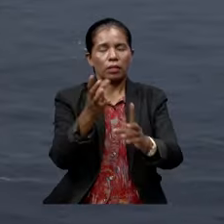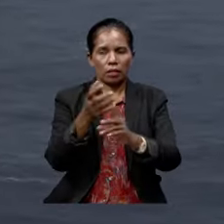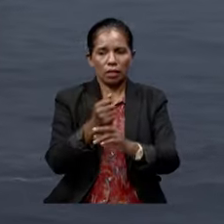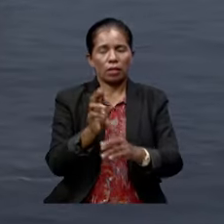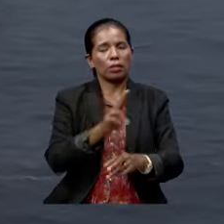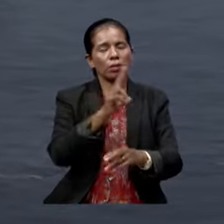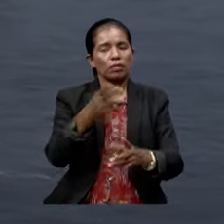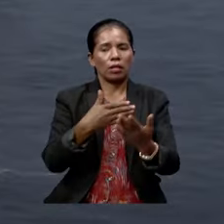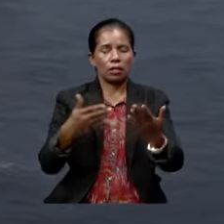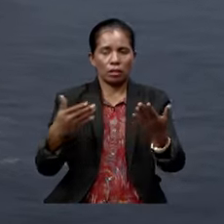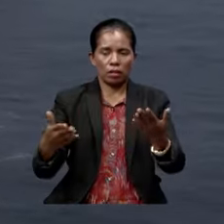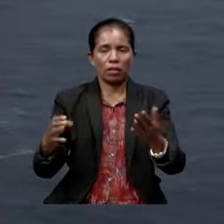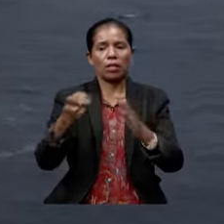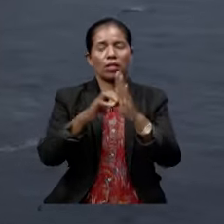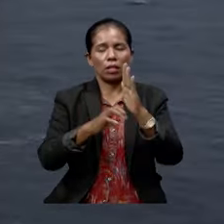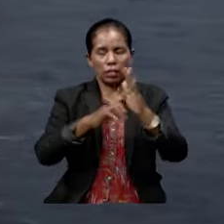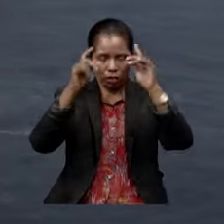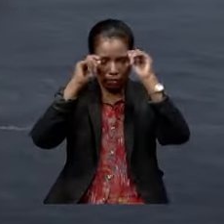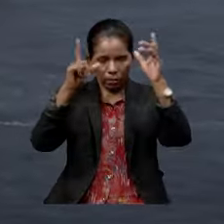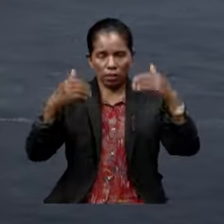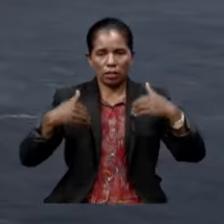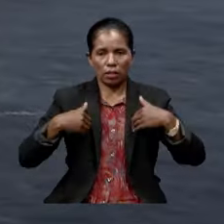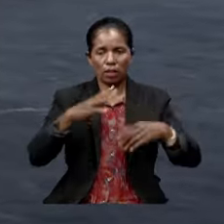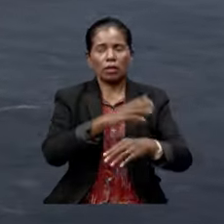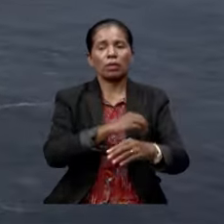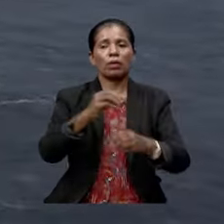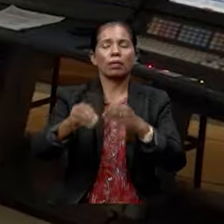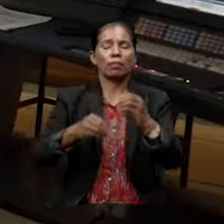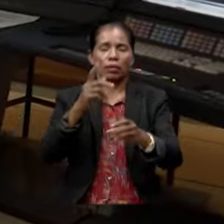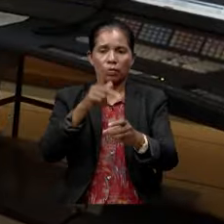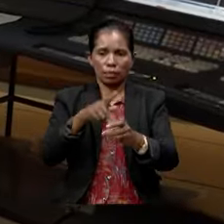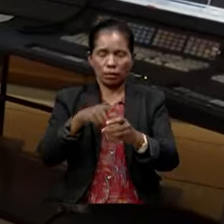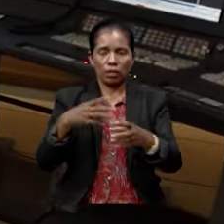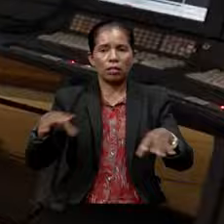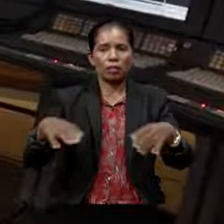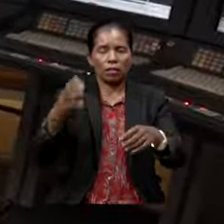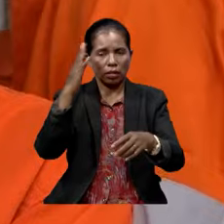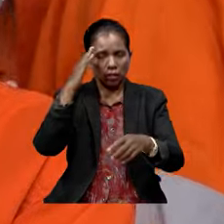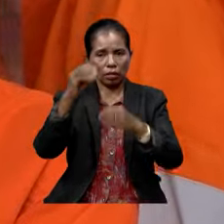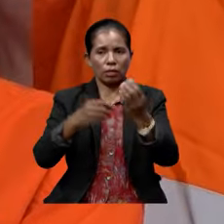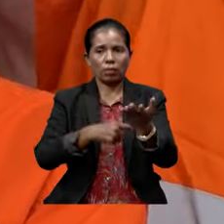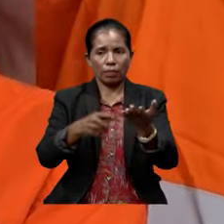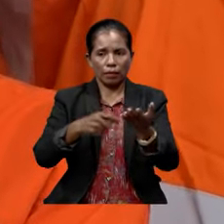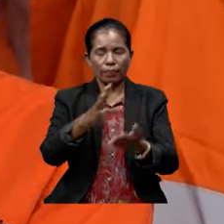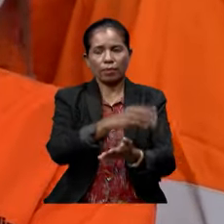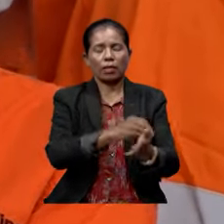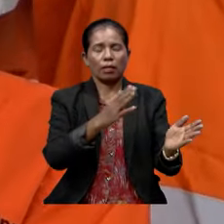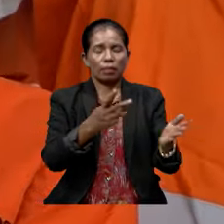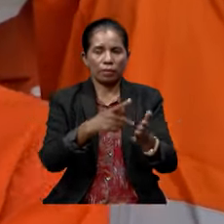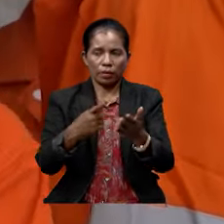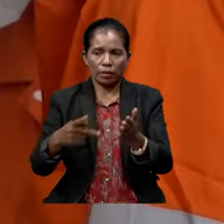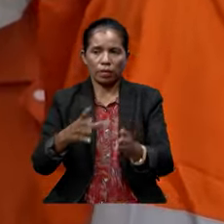zero patrimônio nebe Estado Timor-Leste e a setor petrolífero, hori reforça nha conhecimento técnico e a projeto